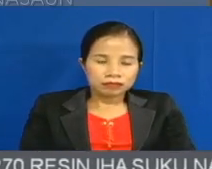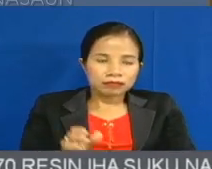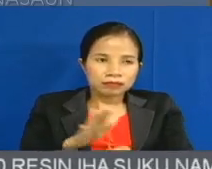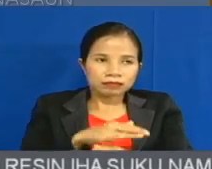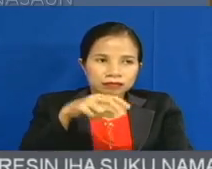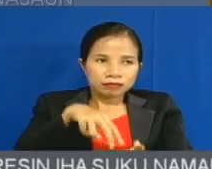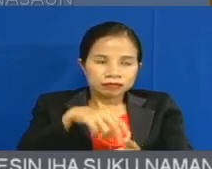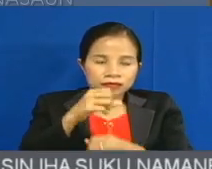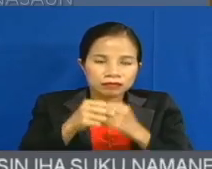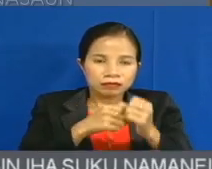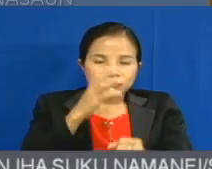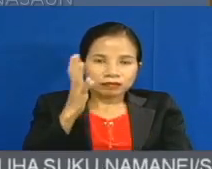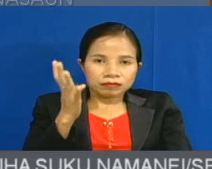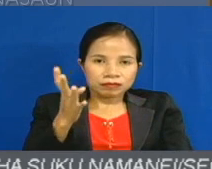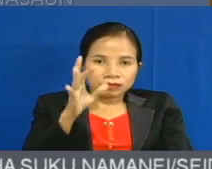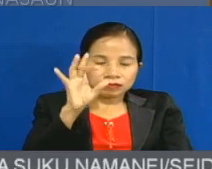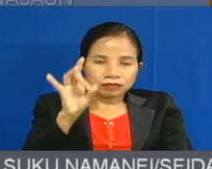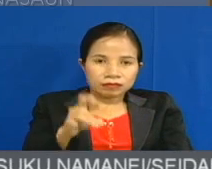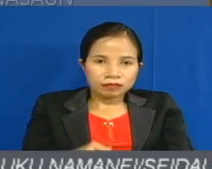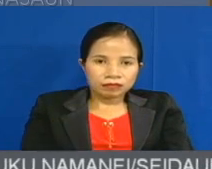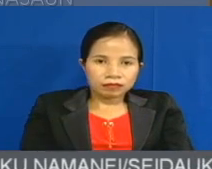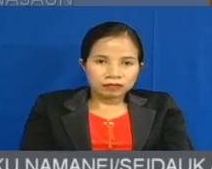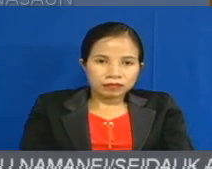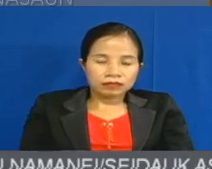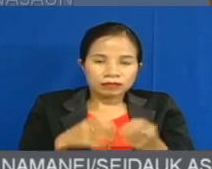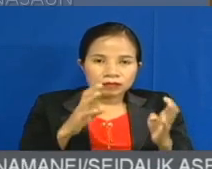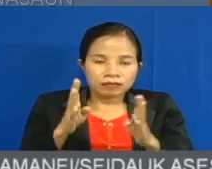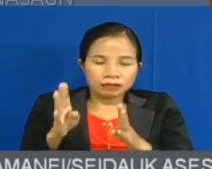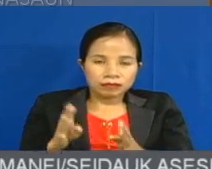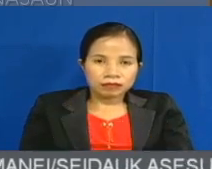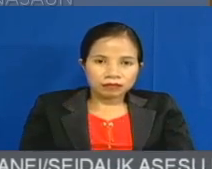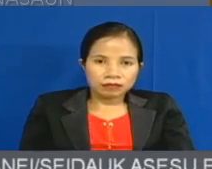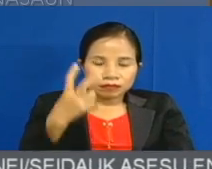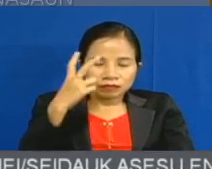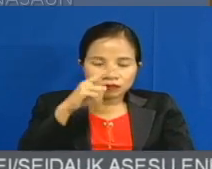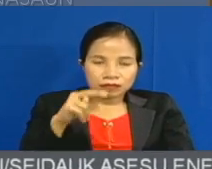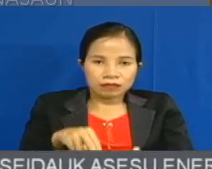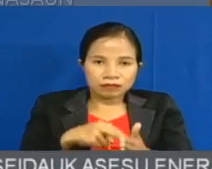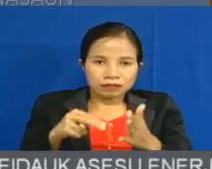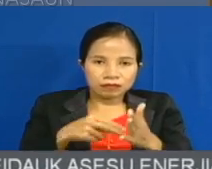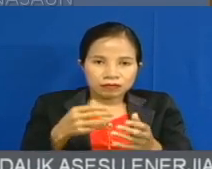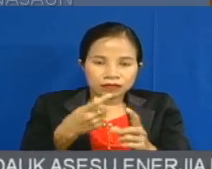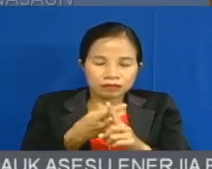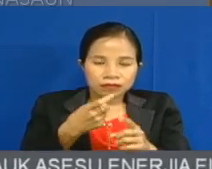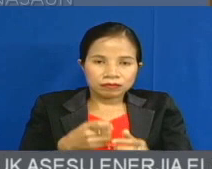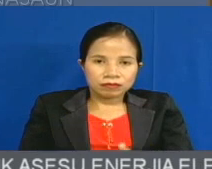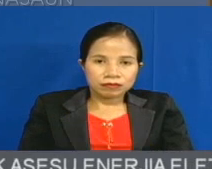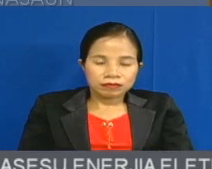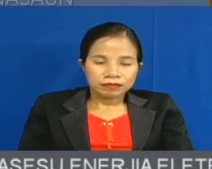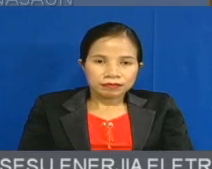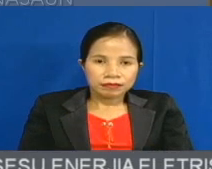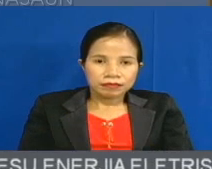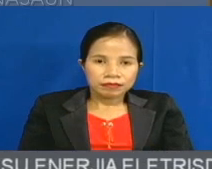completa a existência Badala Hatnulo Resingualo. O ensa preparação e te acompanha muito de reportagem Rússi Ercília